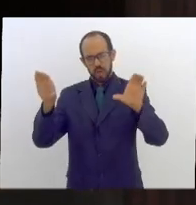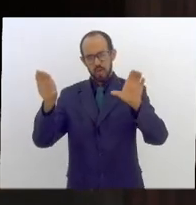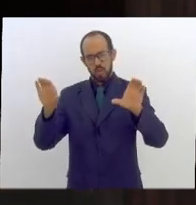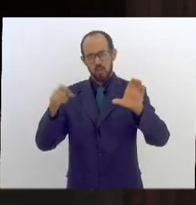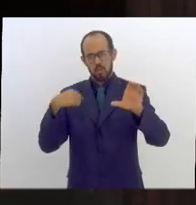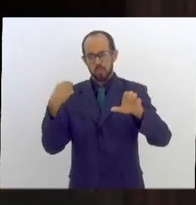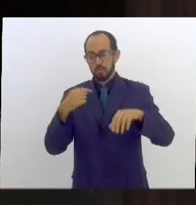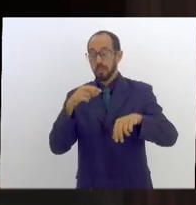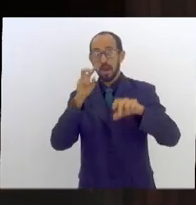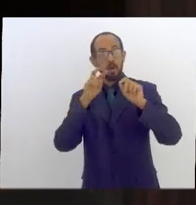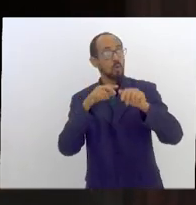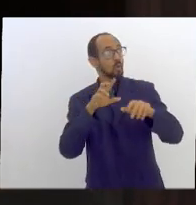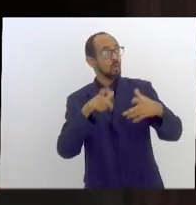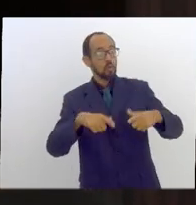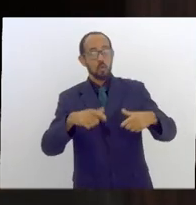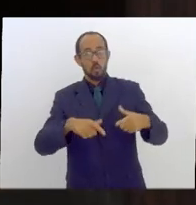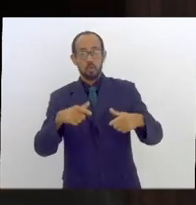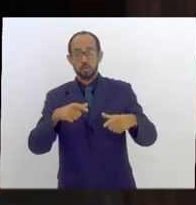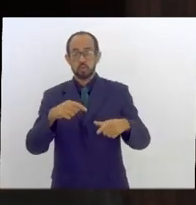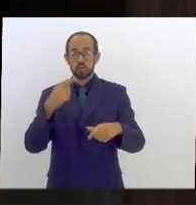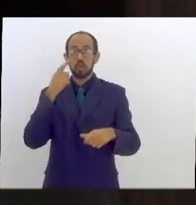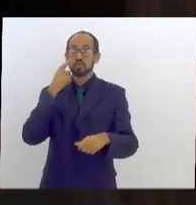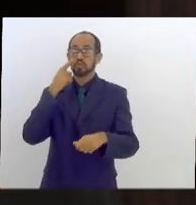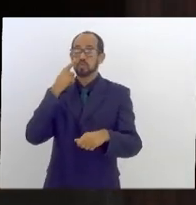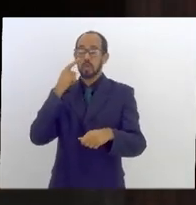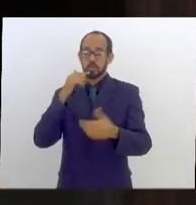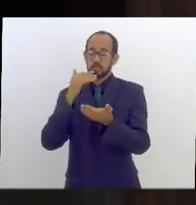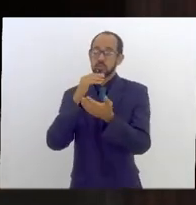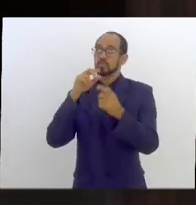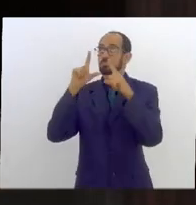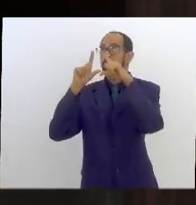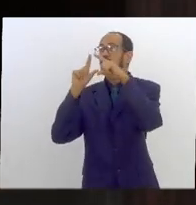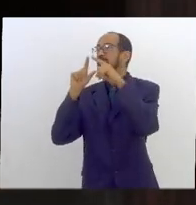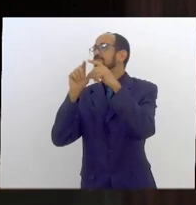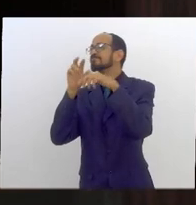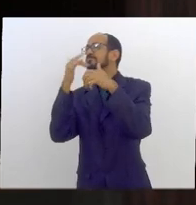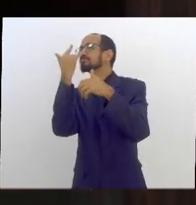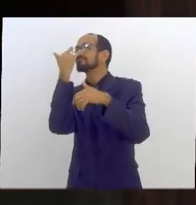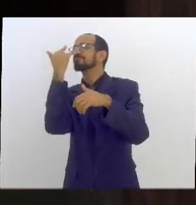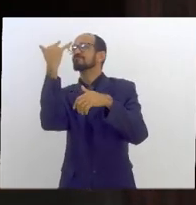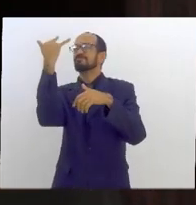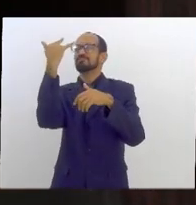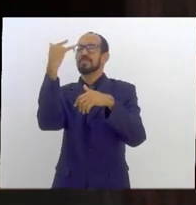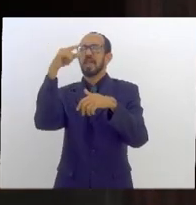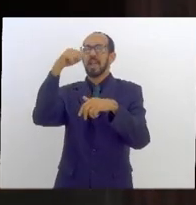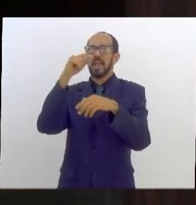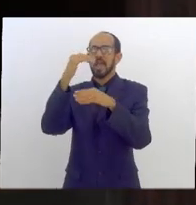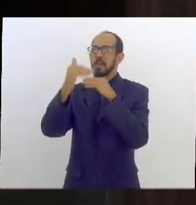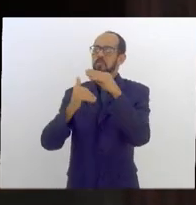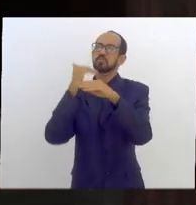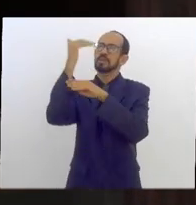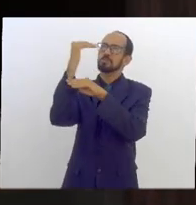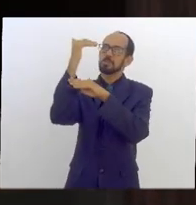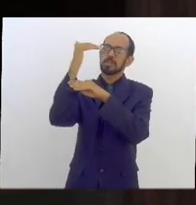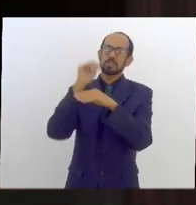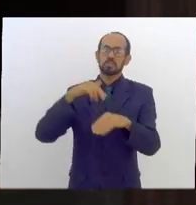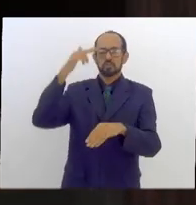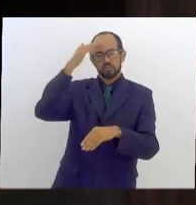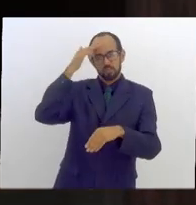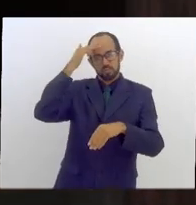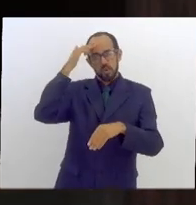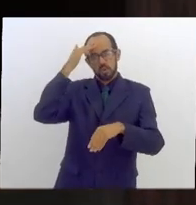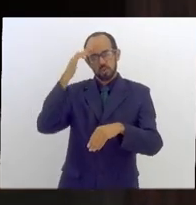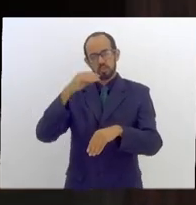onde nossos olhos começam a brilhar mais intensamente. É uma nova fronteira de sonhos, conhecimentos e